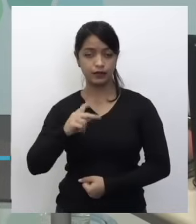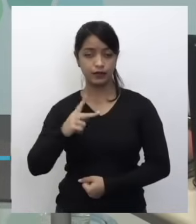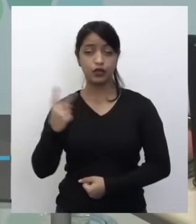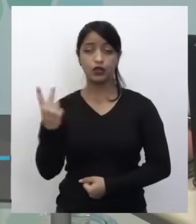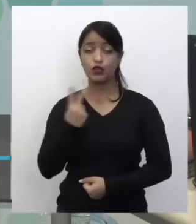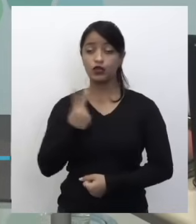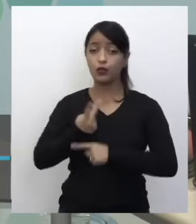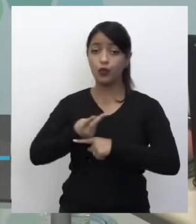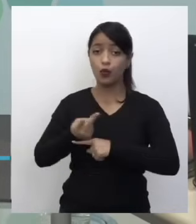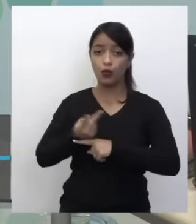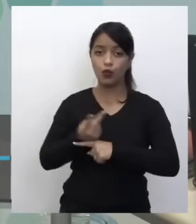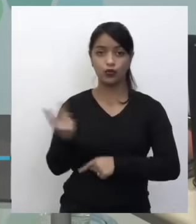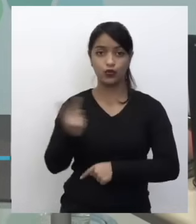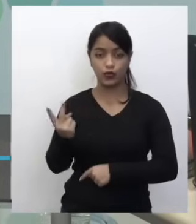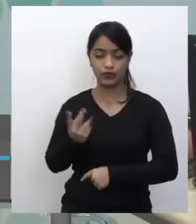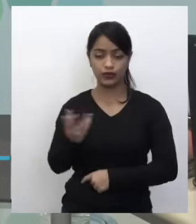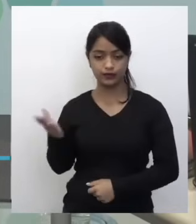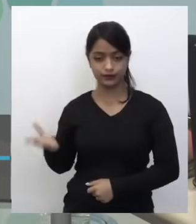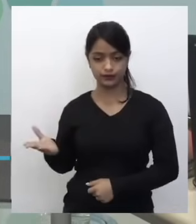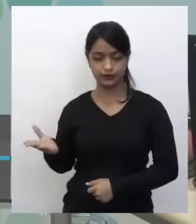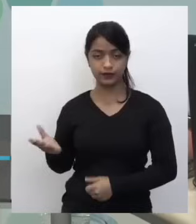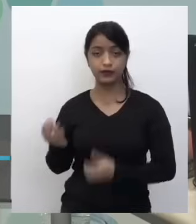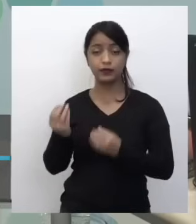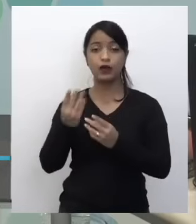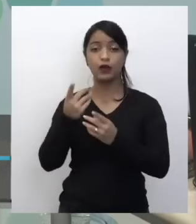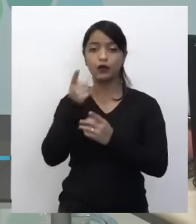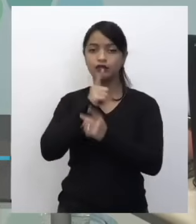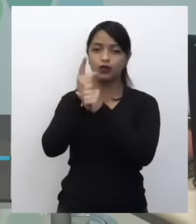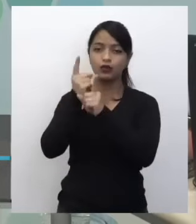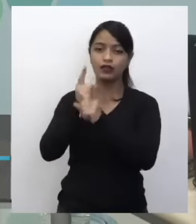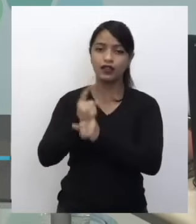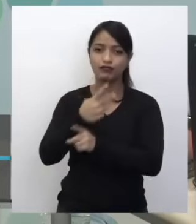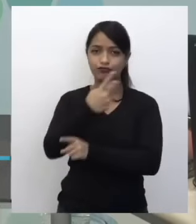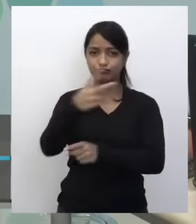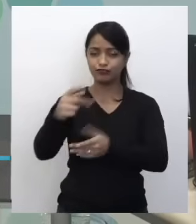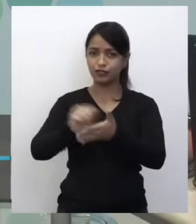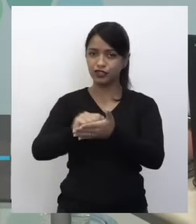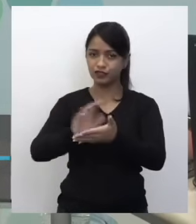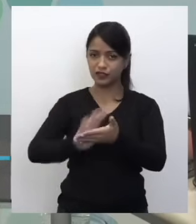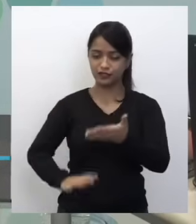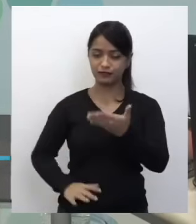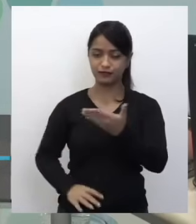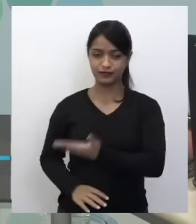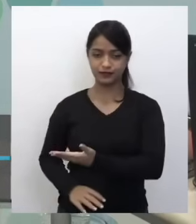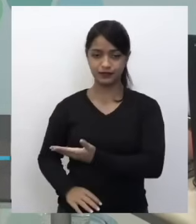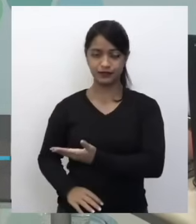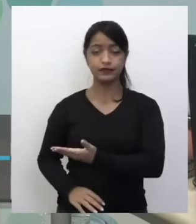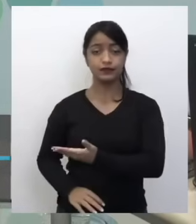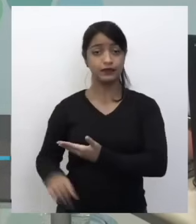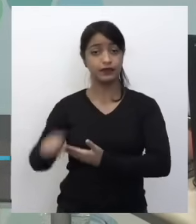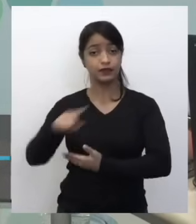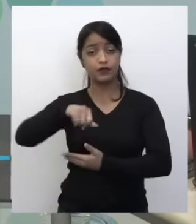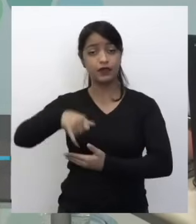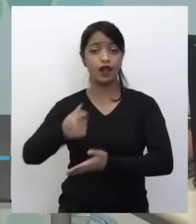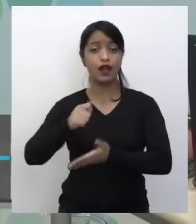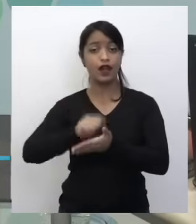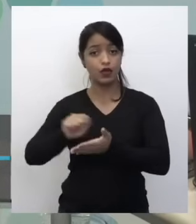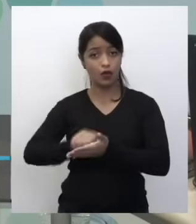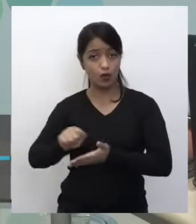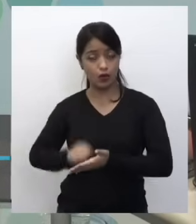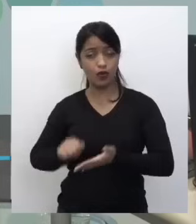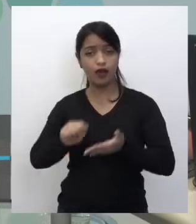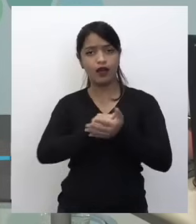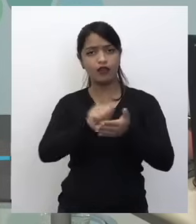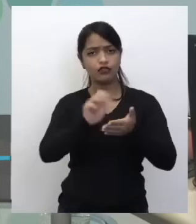duas hashtags para poder encontrar as atividades de vocês. Então, tá aí para vocês, anotem, né, façam as